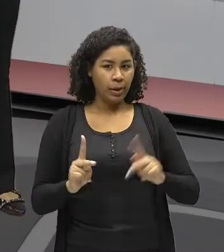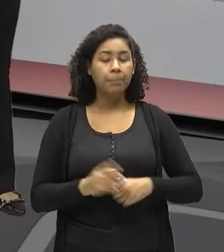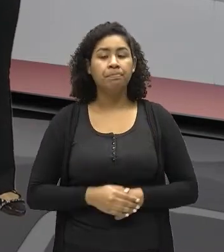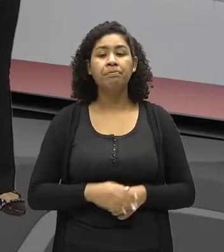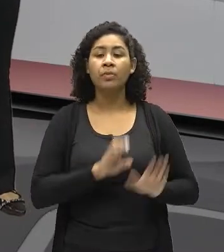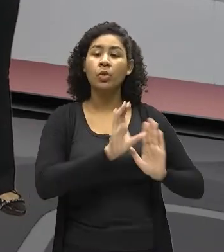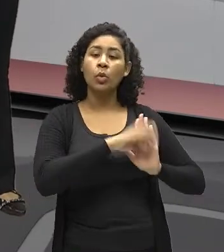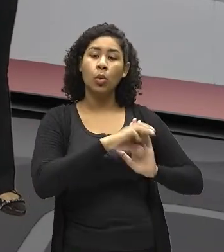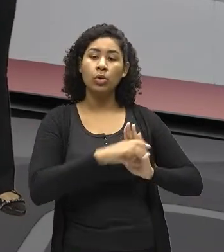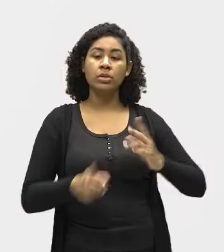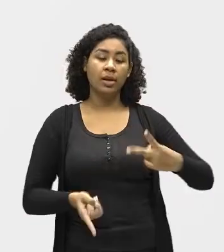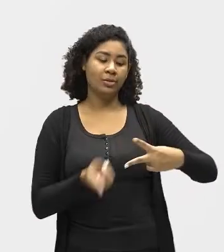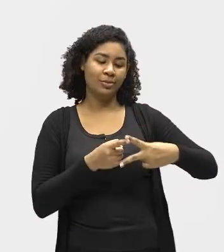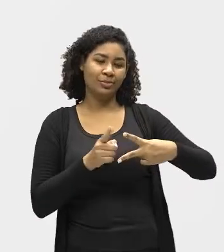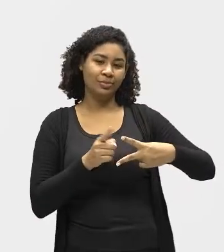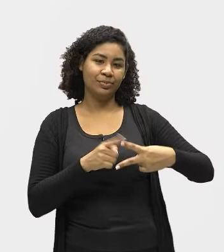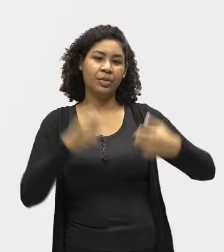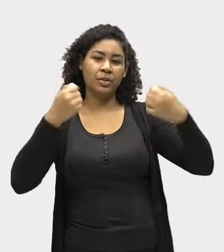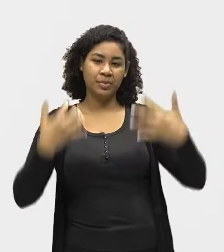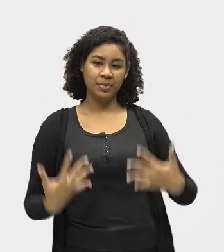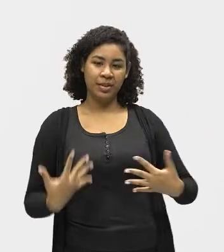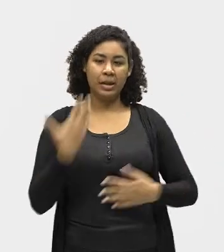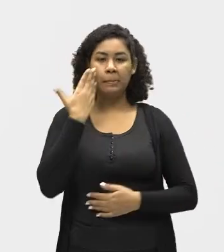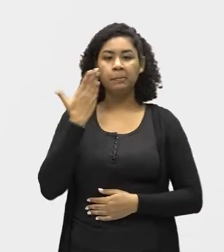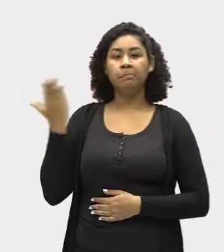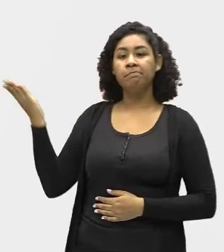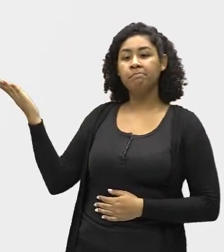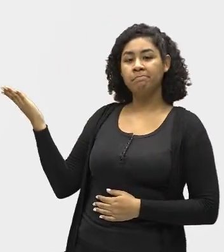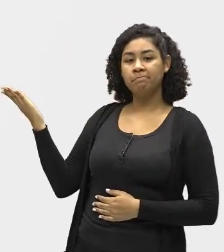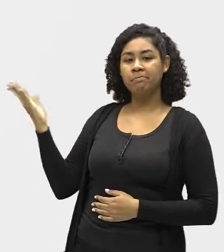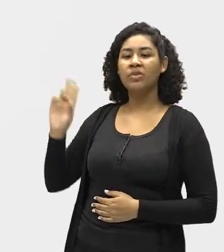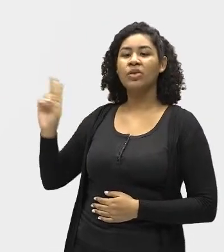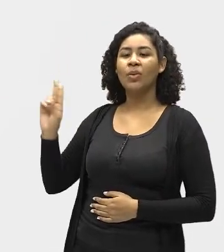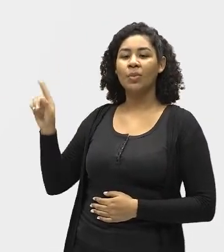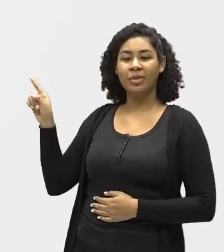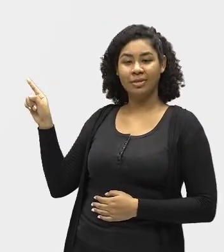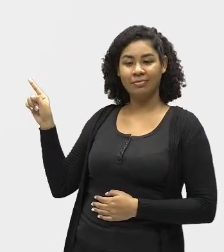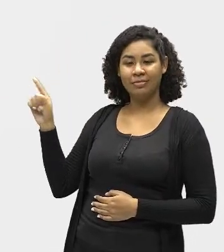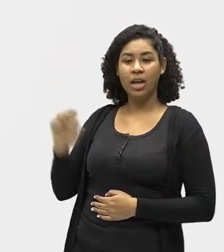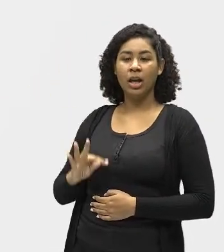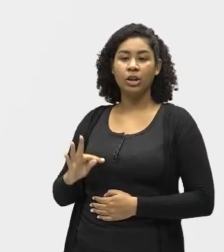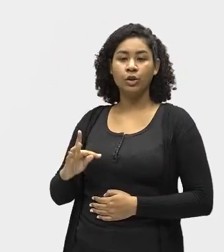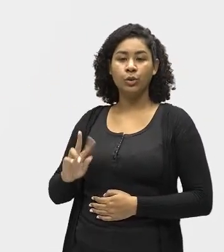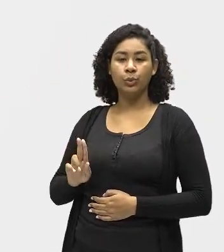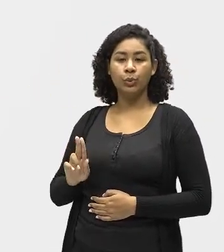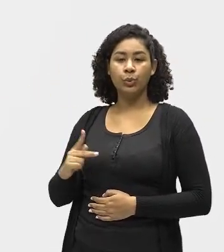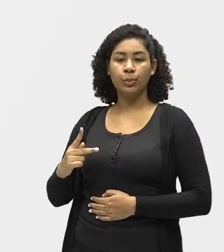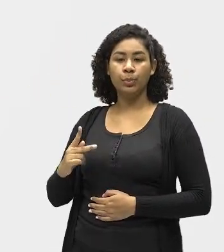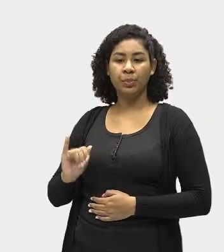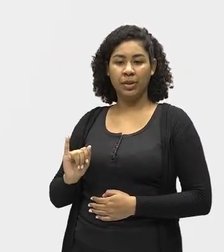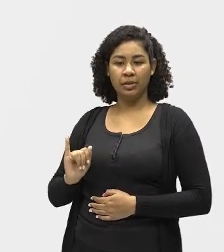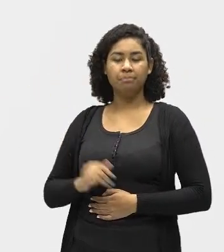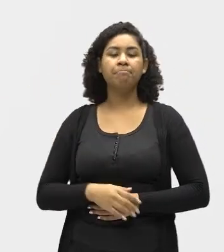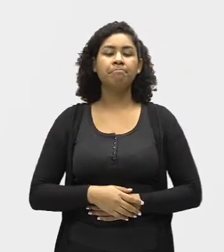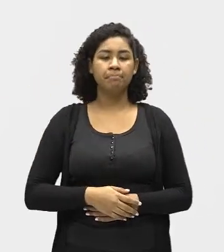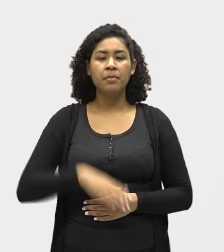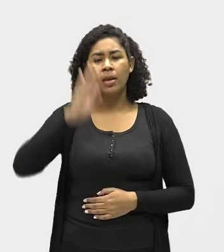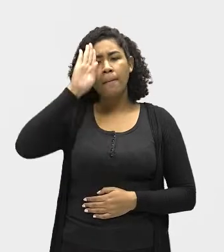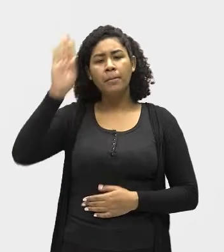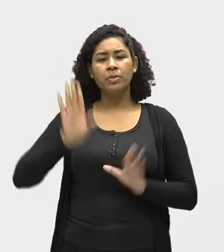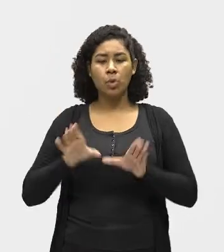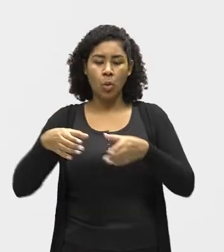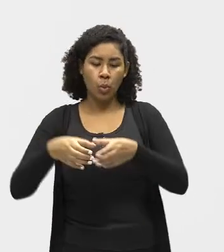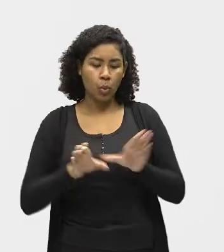conceito de Tupi. Vamos lá? Tupi ou Macro Tupi. Os principais povos indígenas que falam